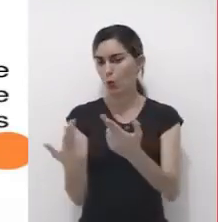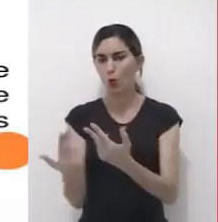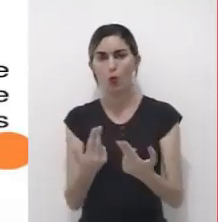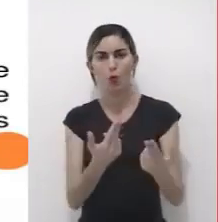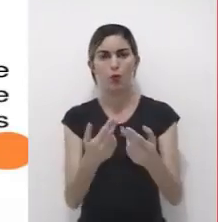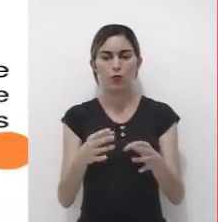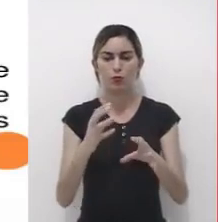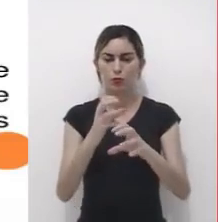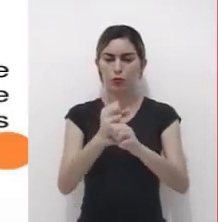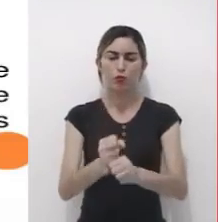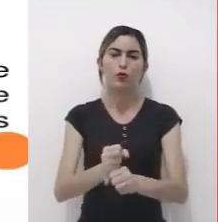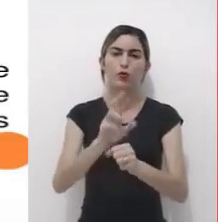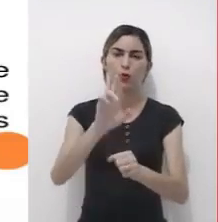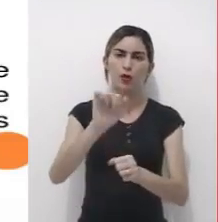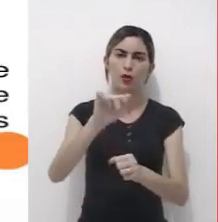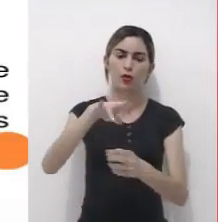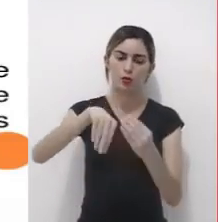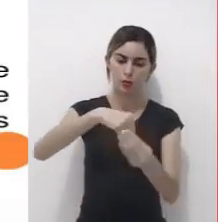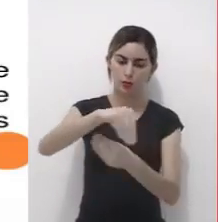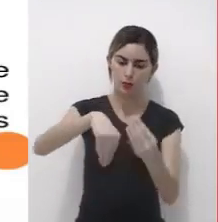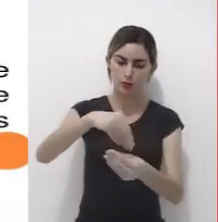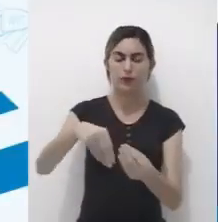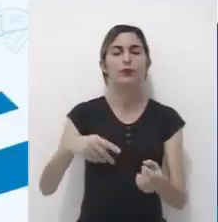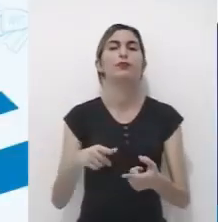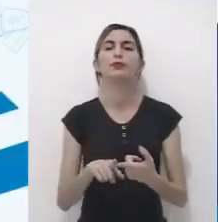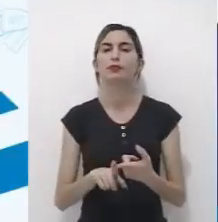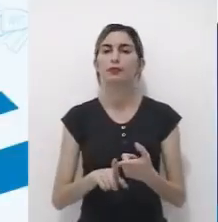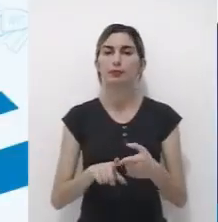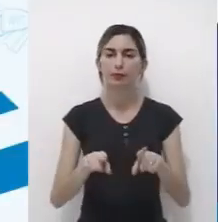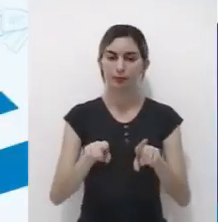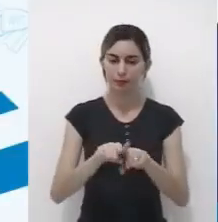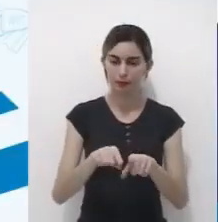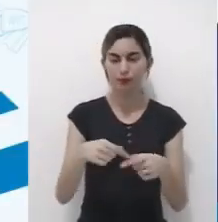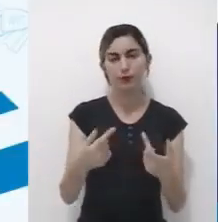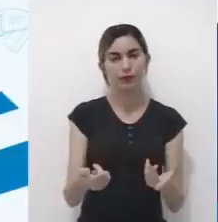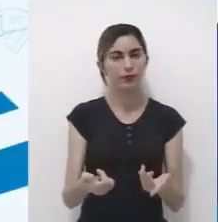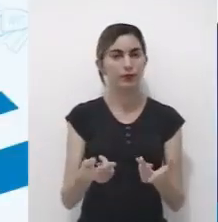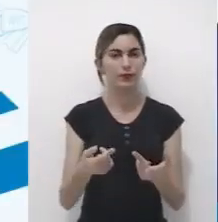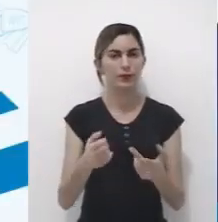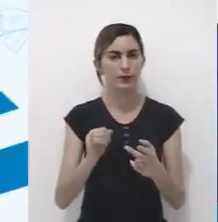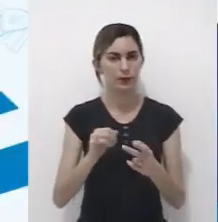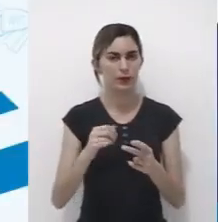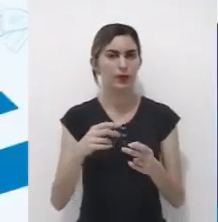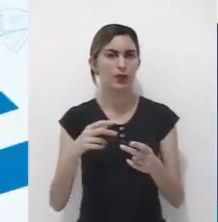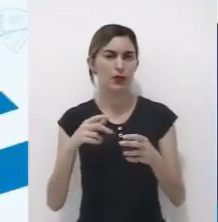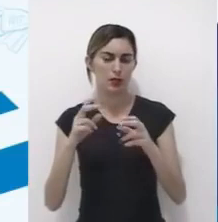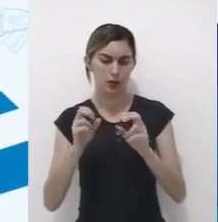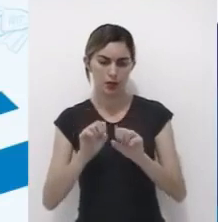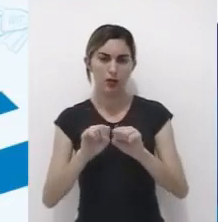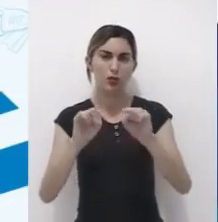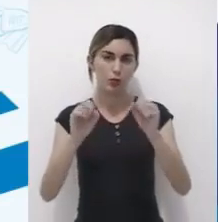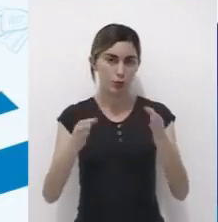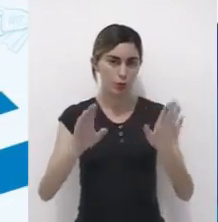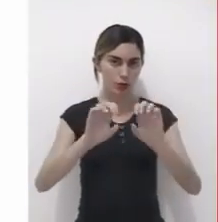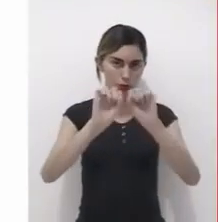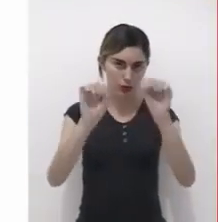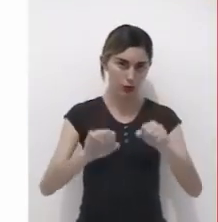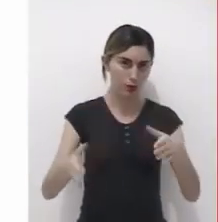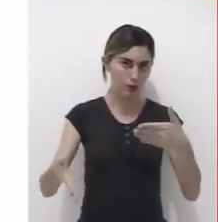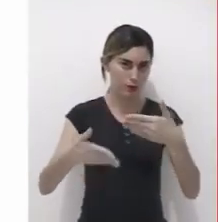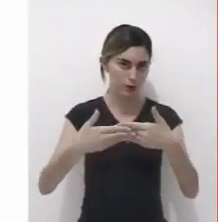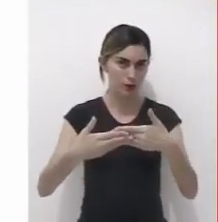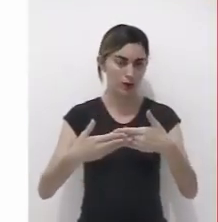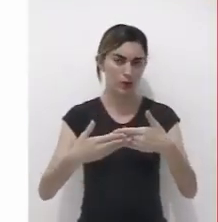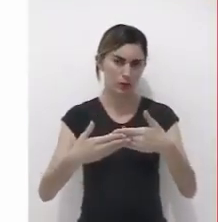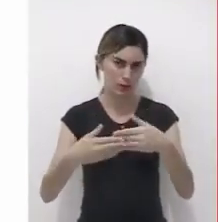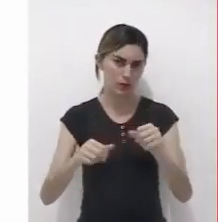ser igual à soma dos reagentes. E isso, no caso, se o sistema ele for fechado.